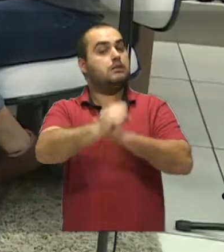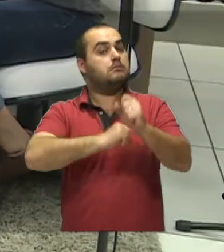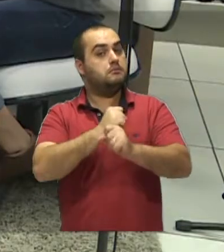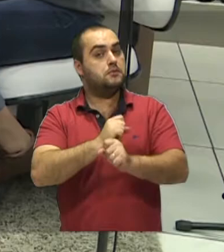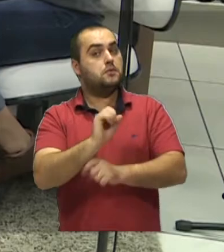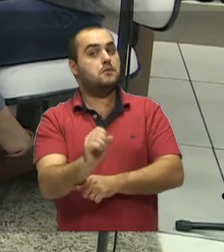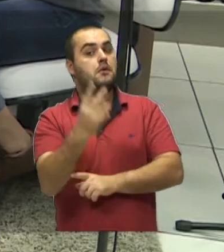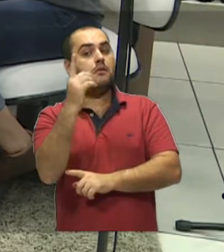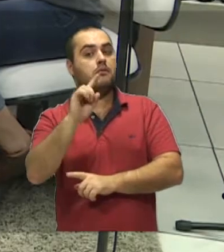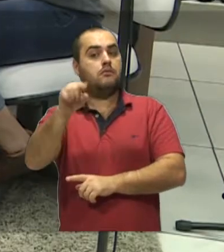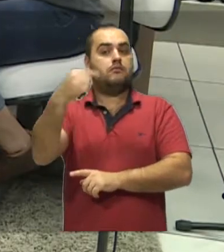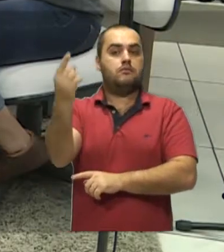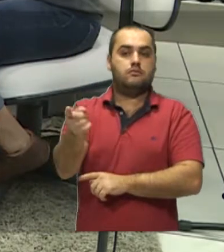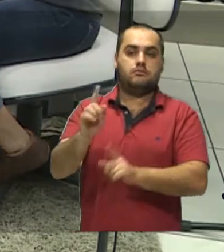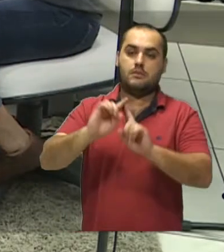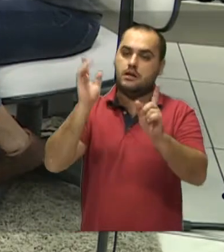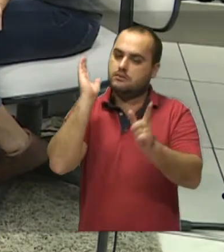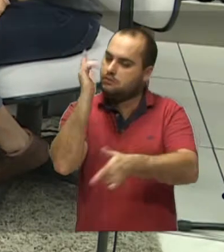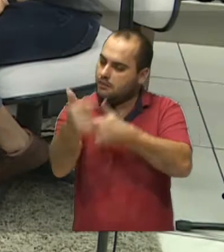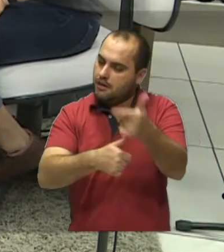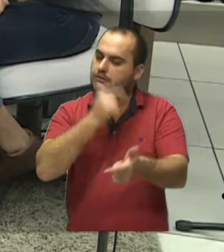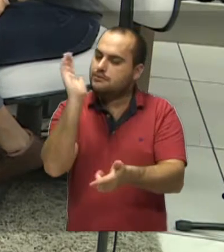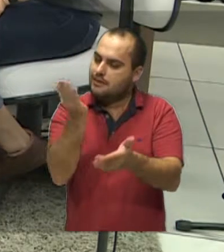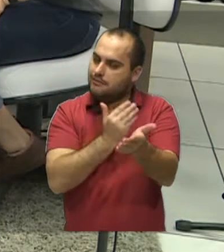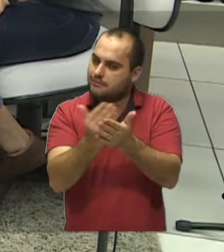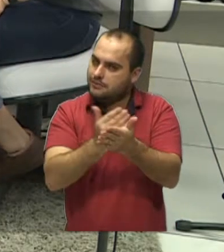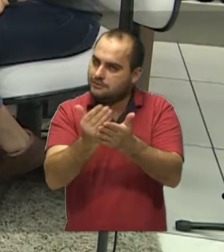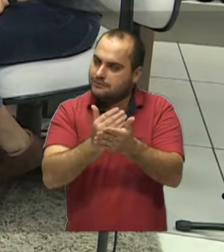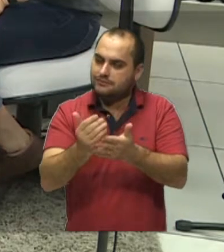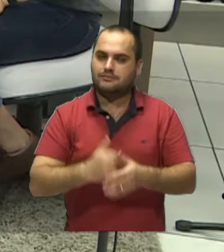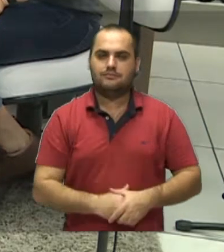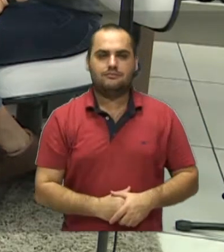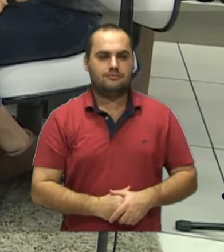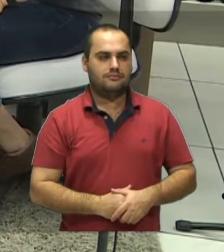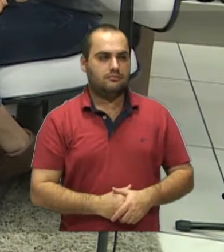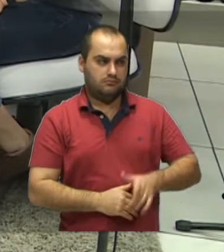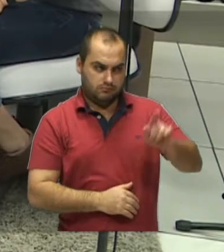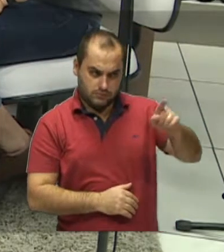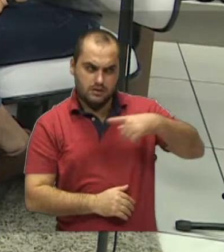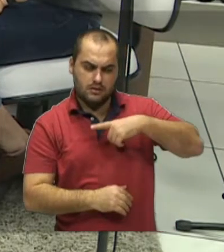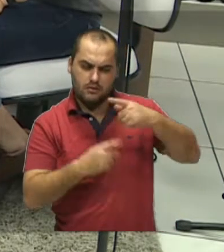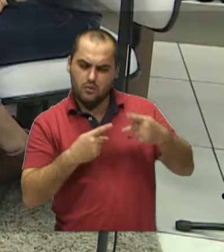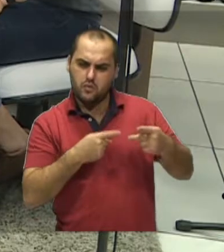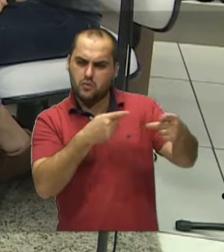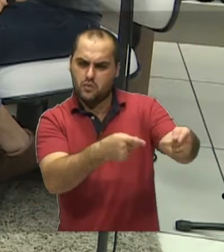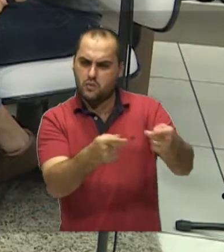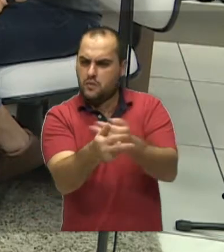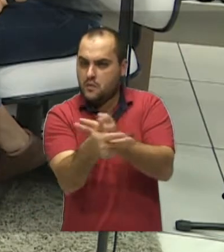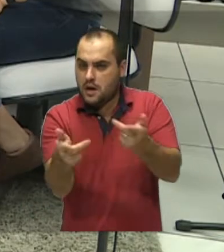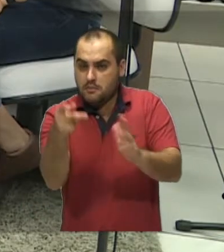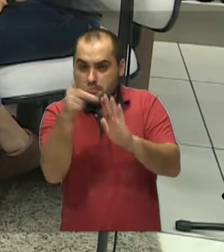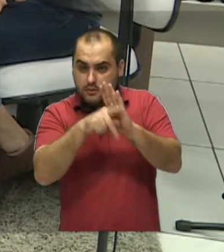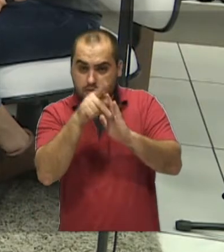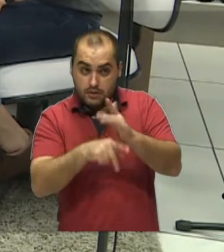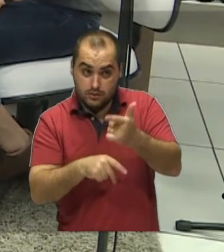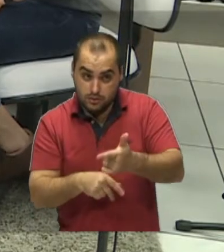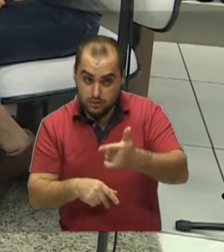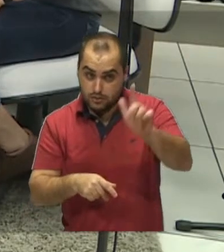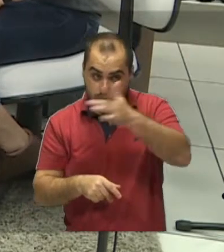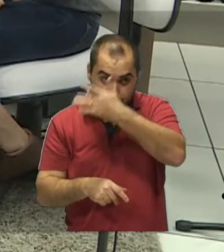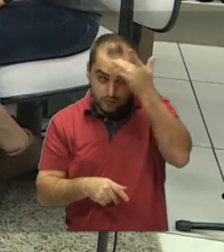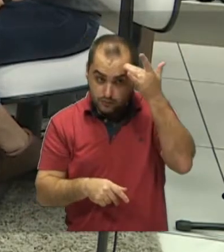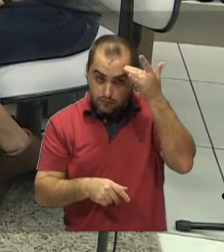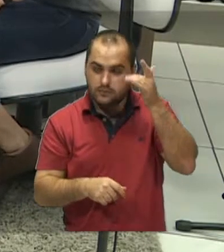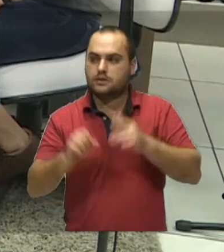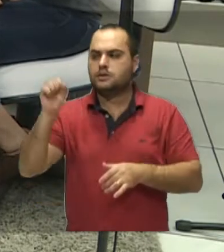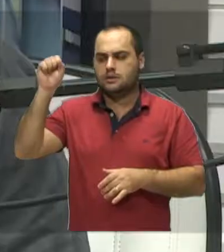outro, mas o trabalho já começou, a cabeça já começou a Você também recebe bastante convites para participar de projetos de outros artistas, não recebe? Sim, isso é